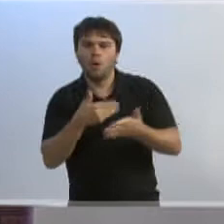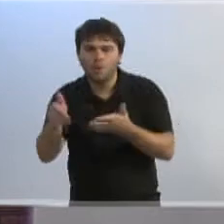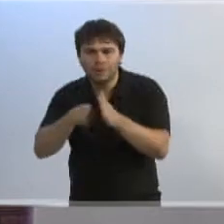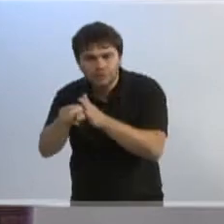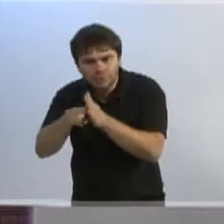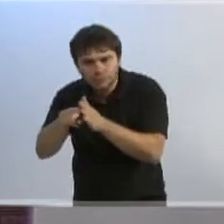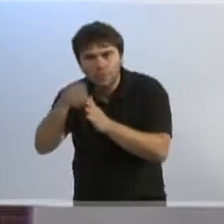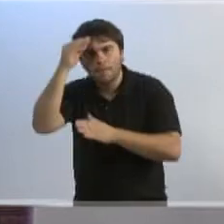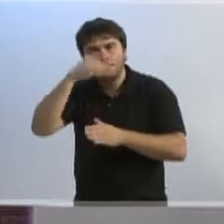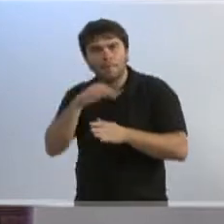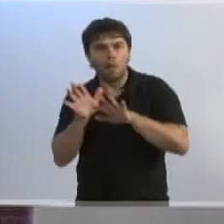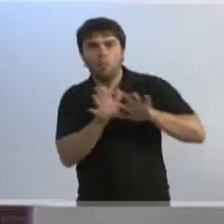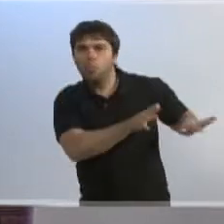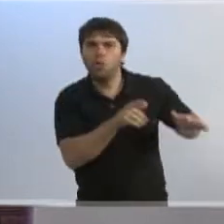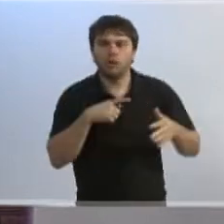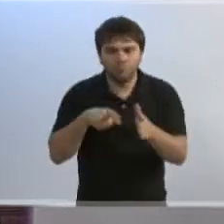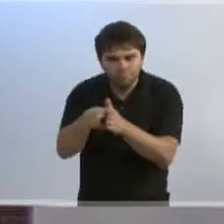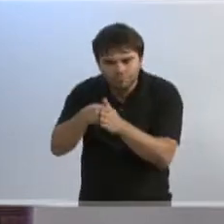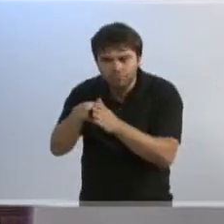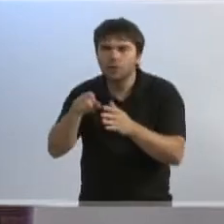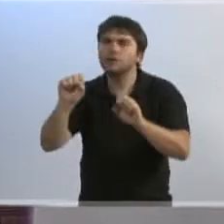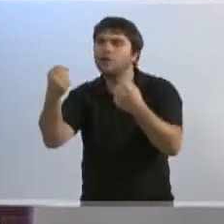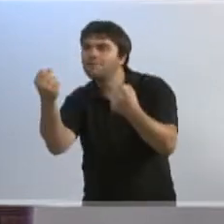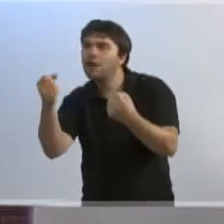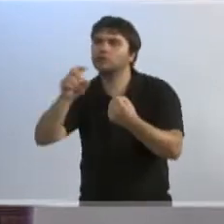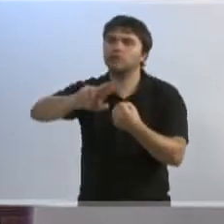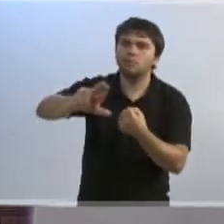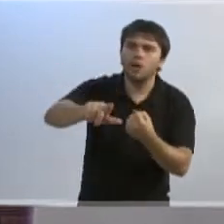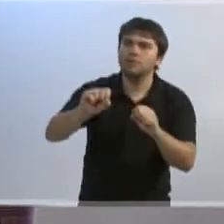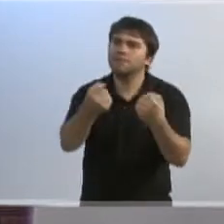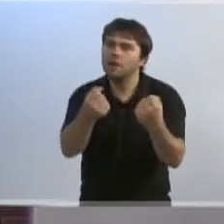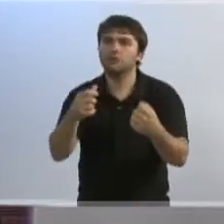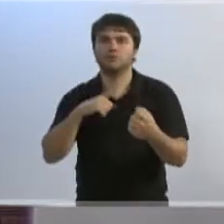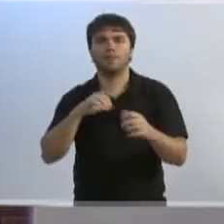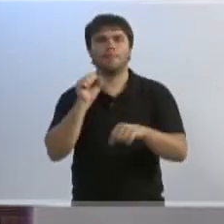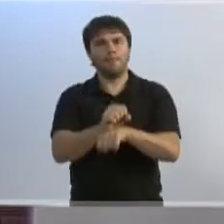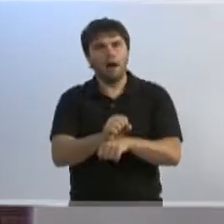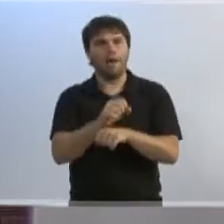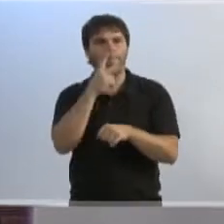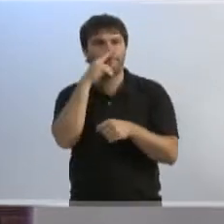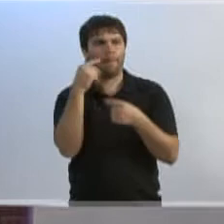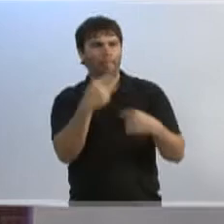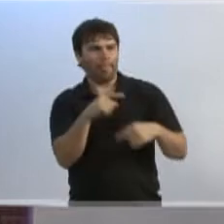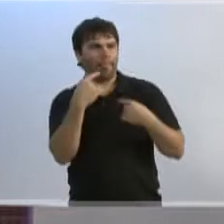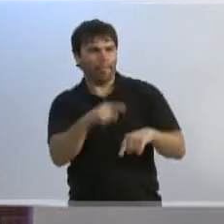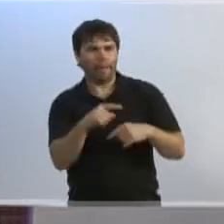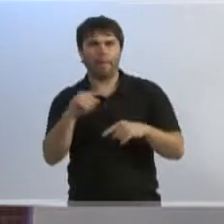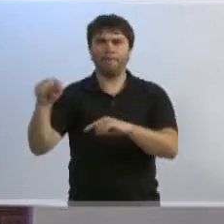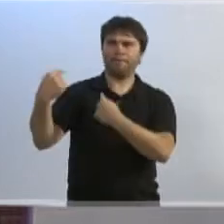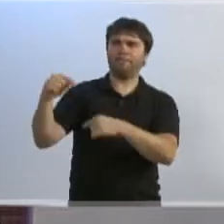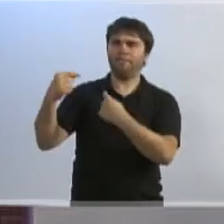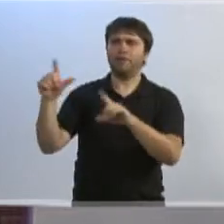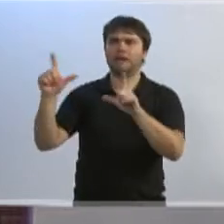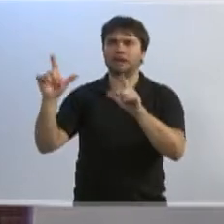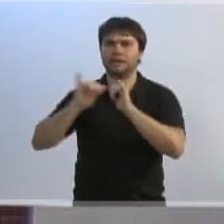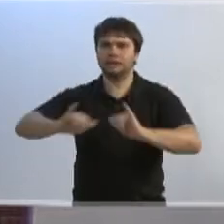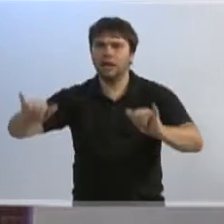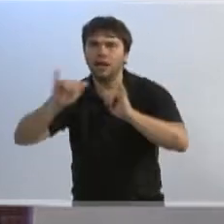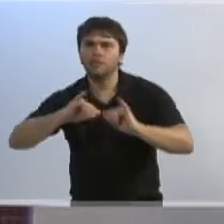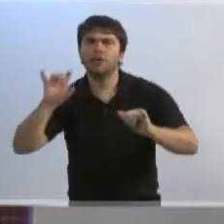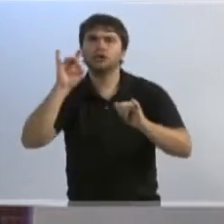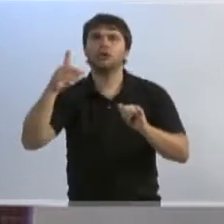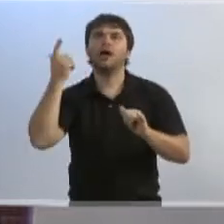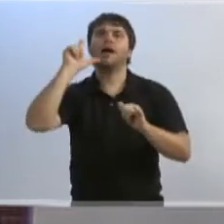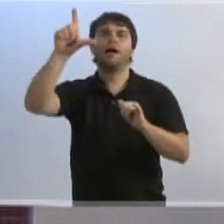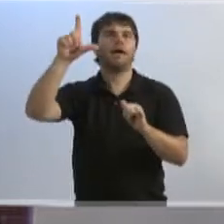são os projetos, o que vão defender, o que não vão defender. Agora, parem de demagogia, parem de ficar falando ou tentando colocar na imprensa simplesmente para